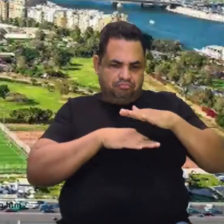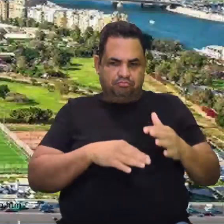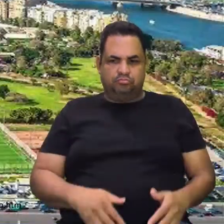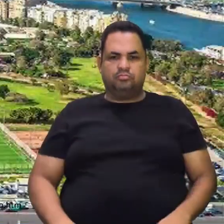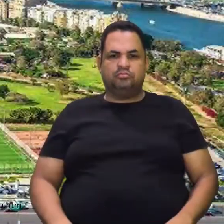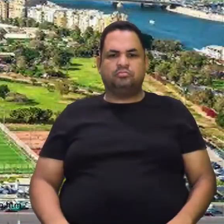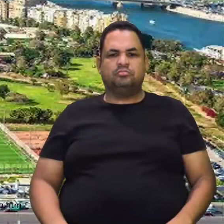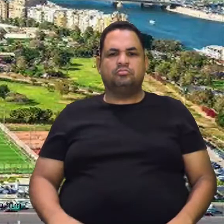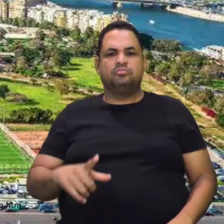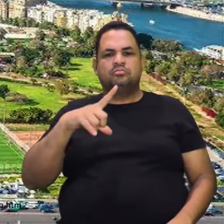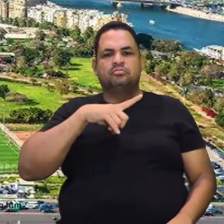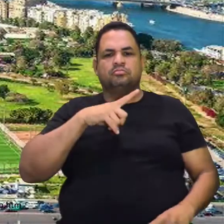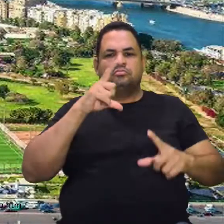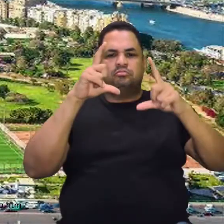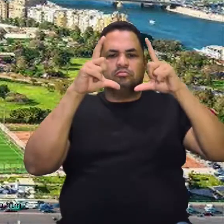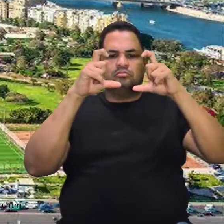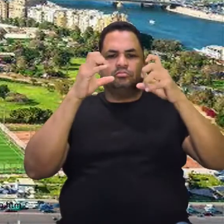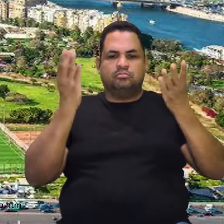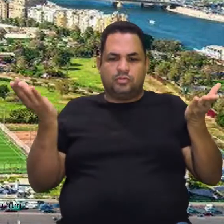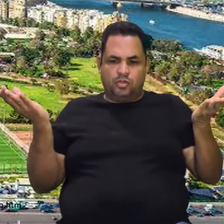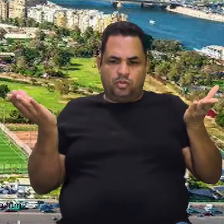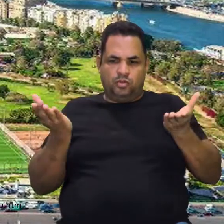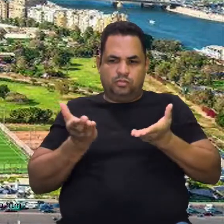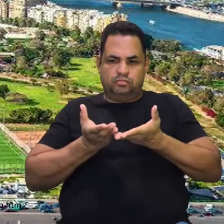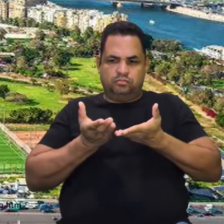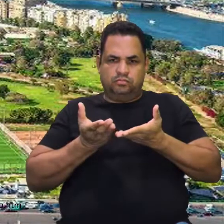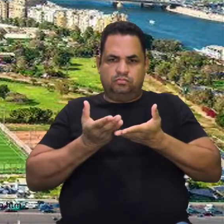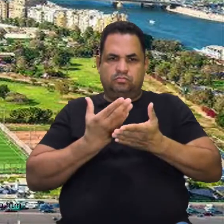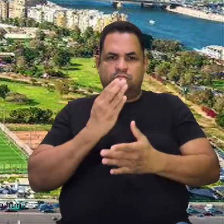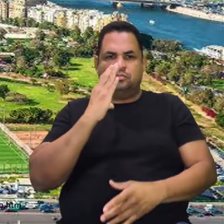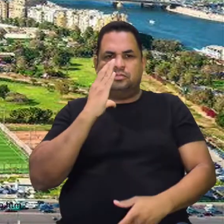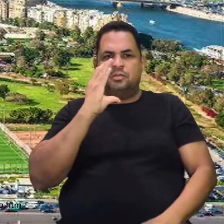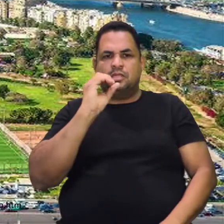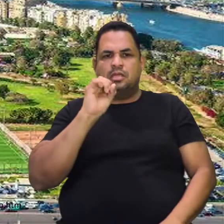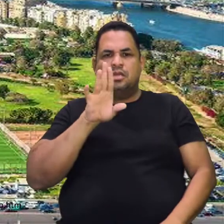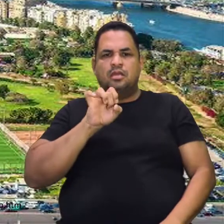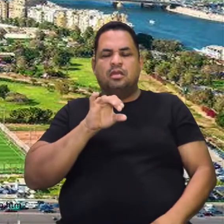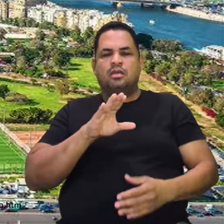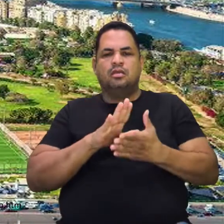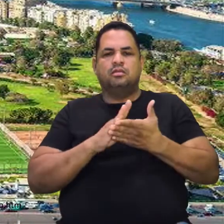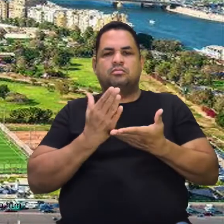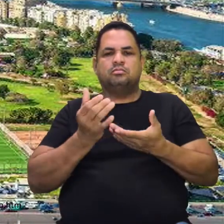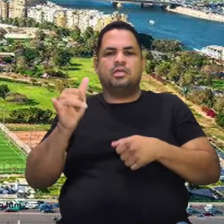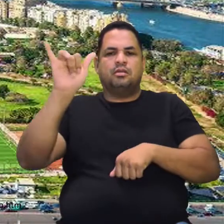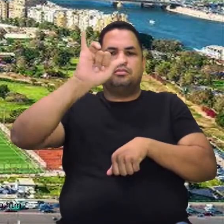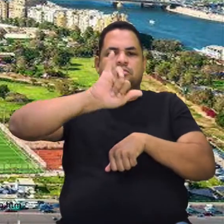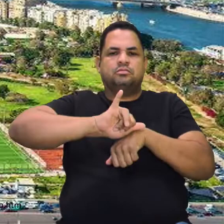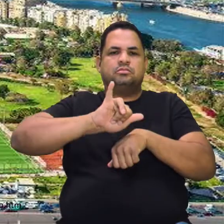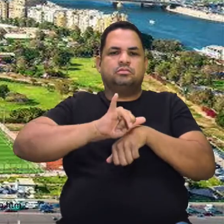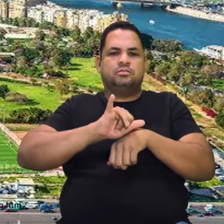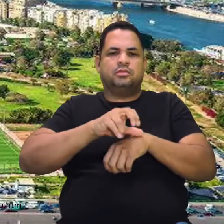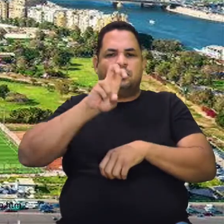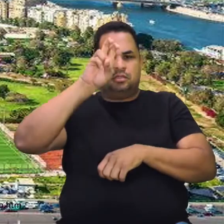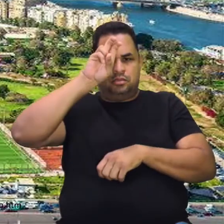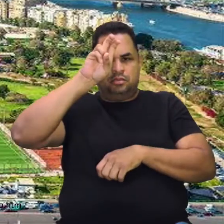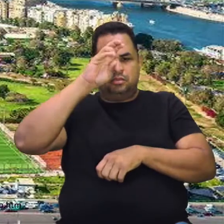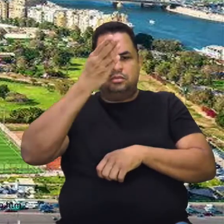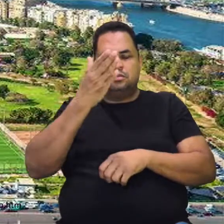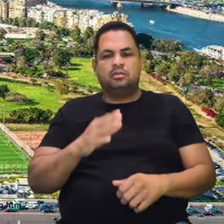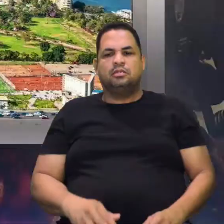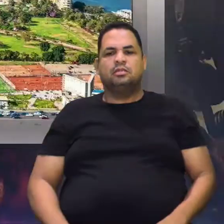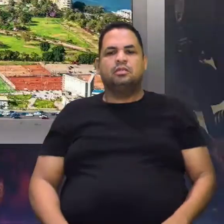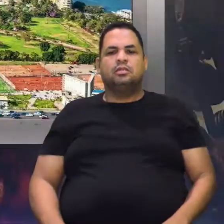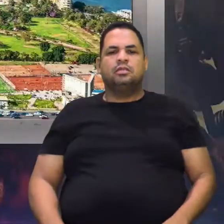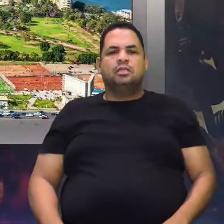uma foto atual do Cairo, capital do Egito, à margem do rio Nilo, aí a região do Cairo. Vem aqui comigo.